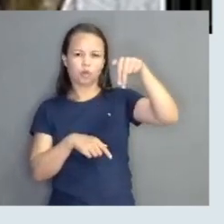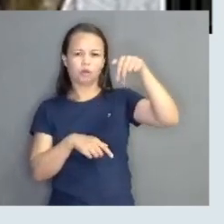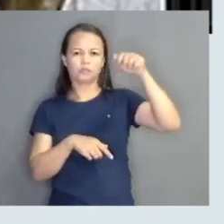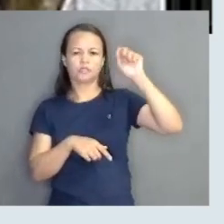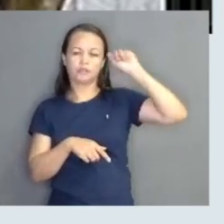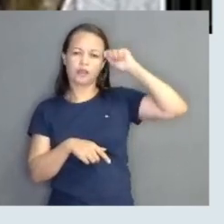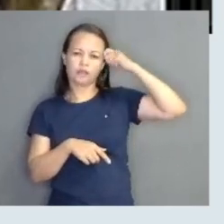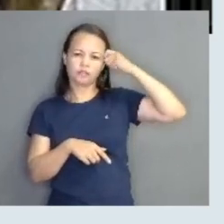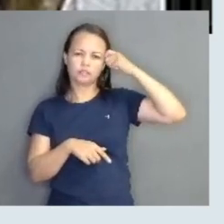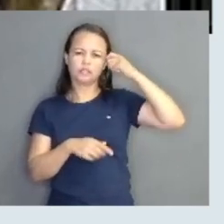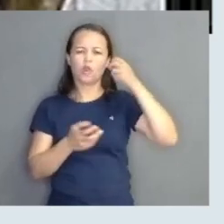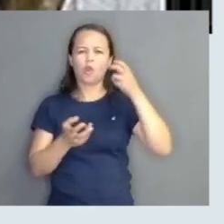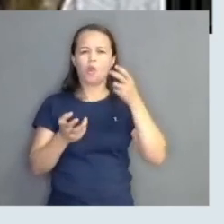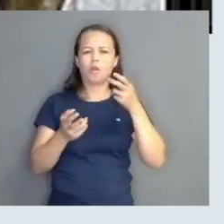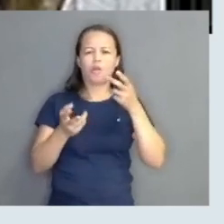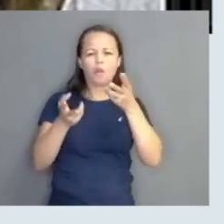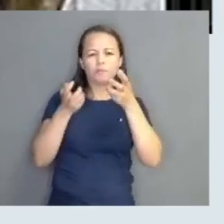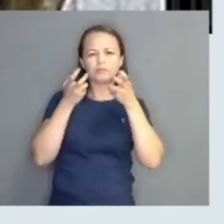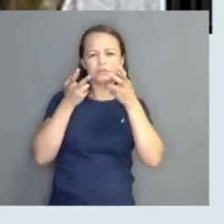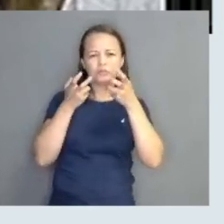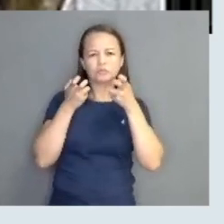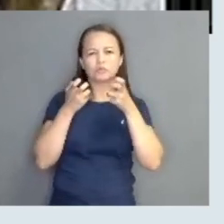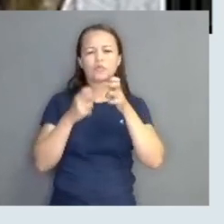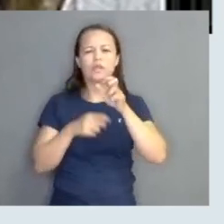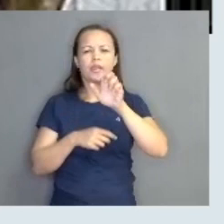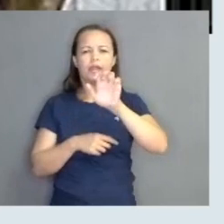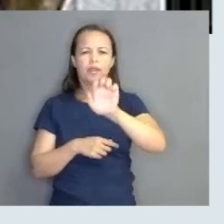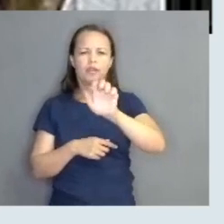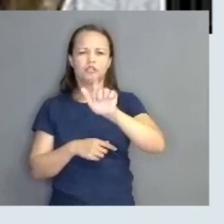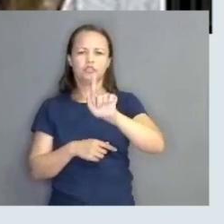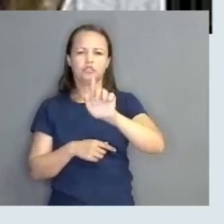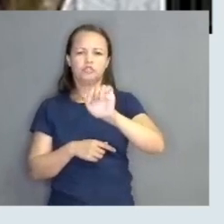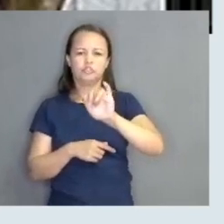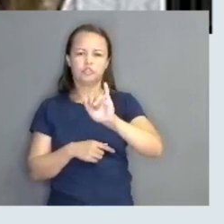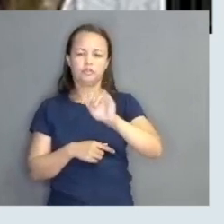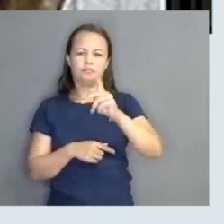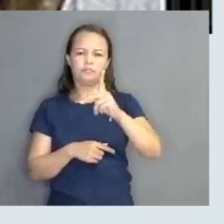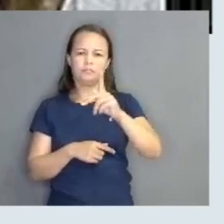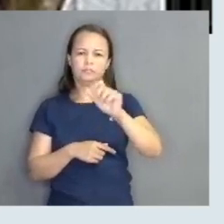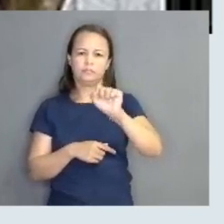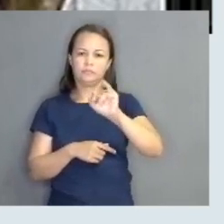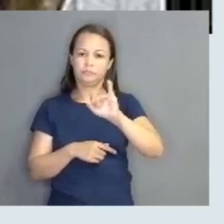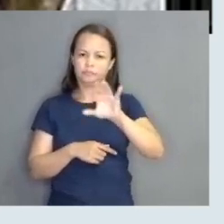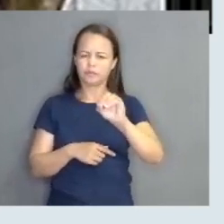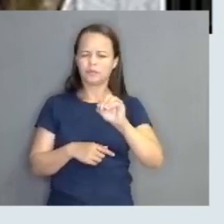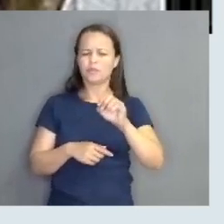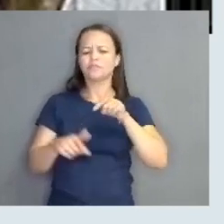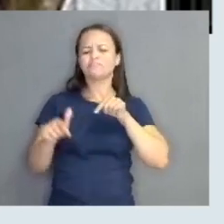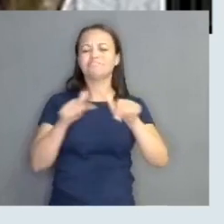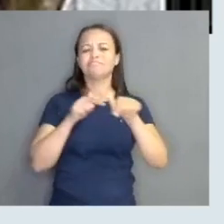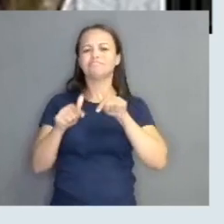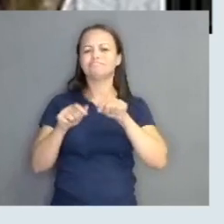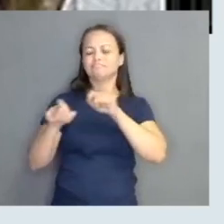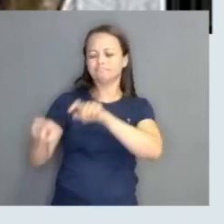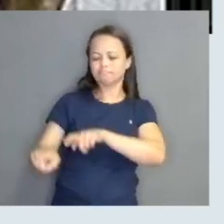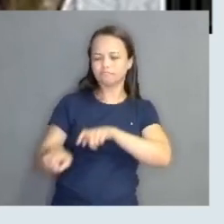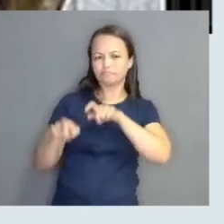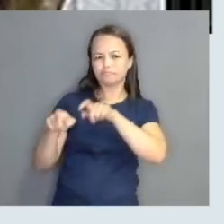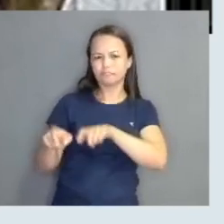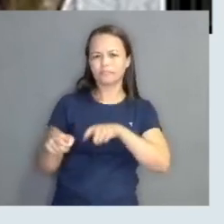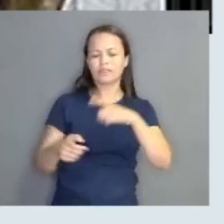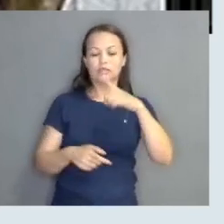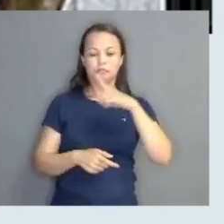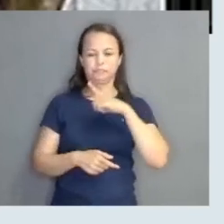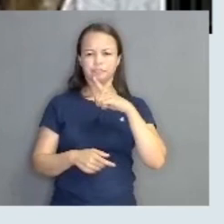os egípcios, que ficam lá no norte da África, eles trabalhavam a agricultura. E teria dito uma